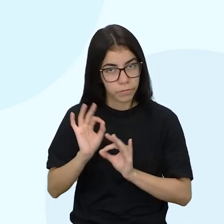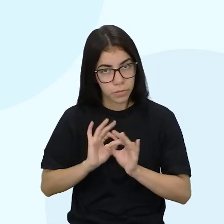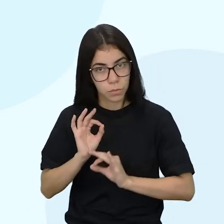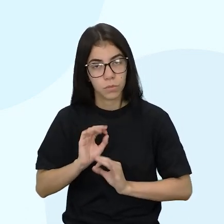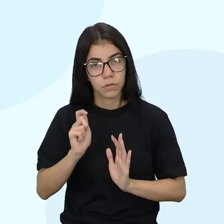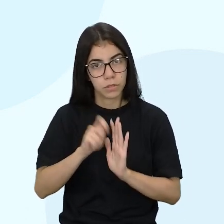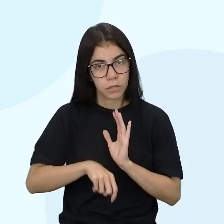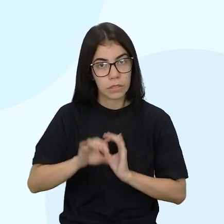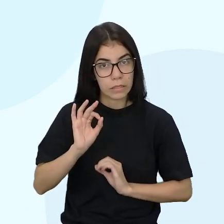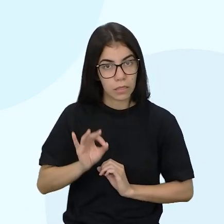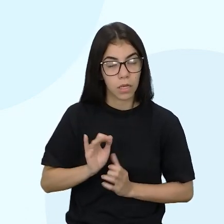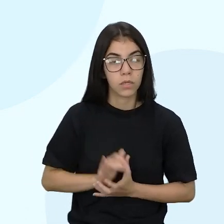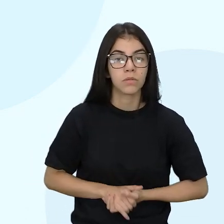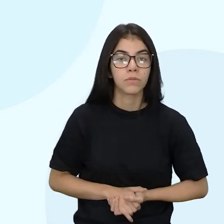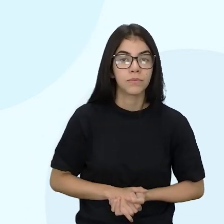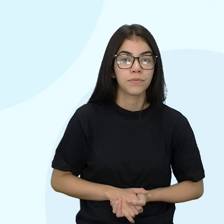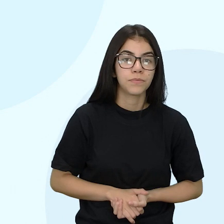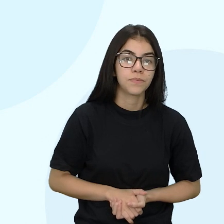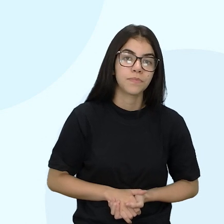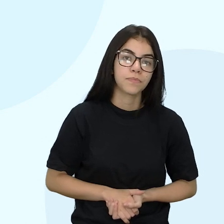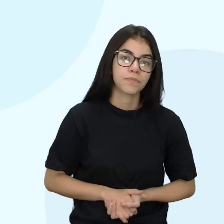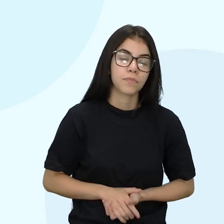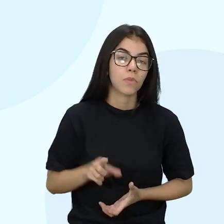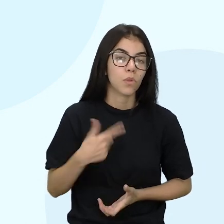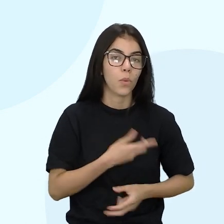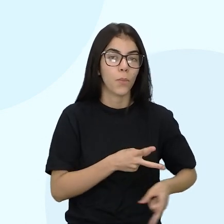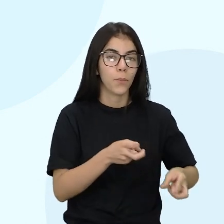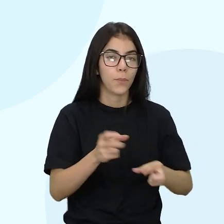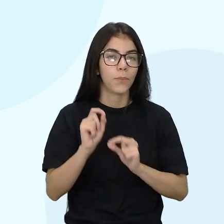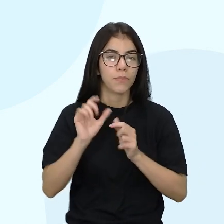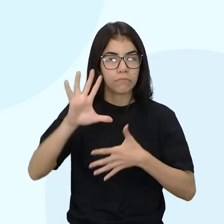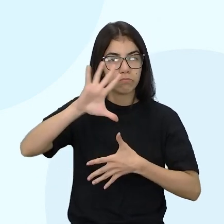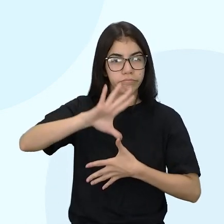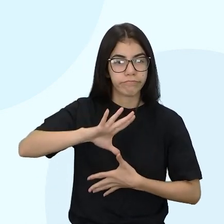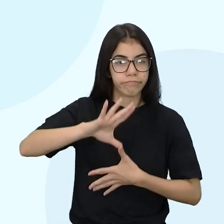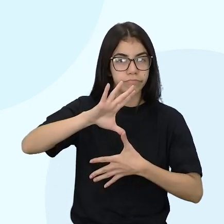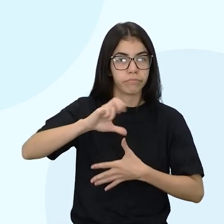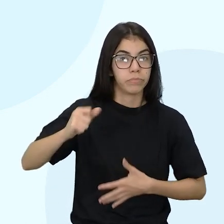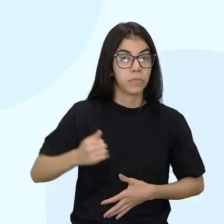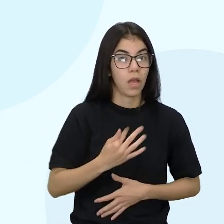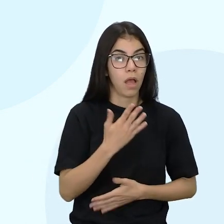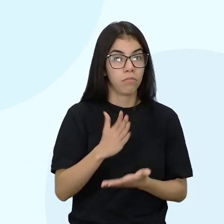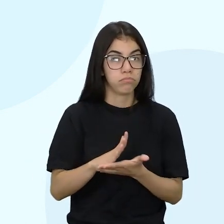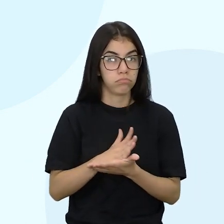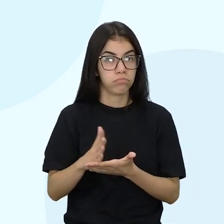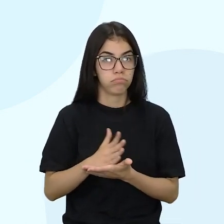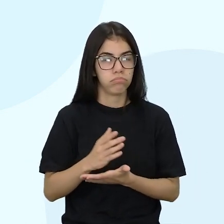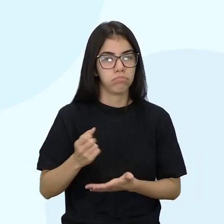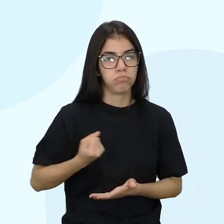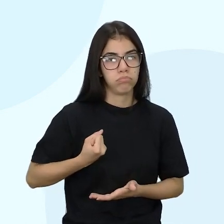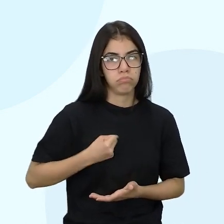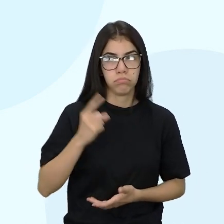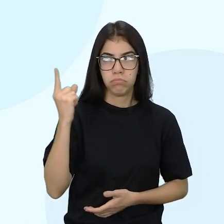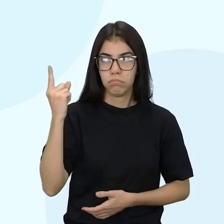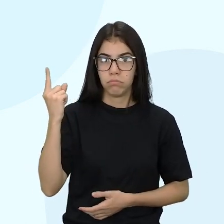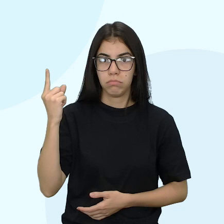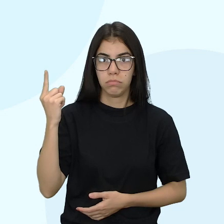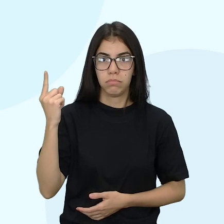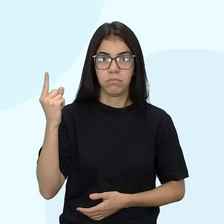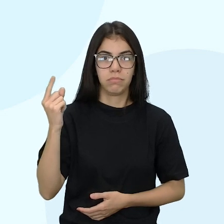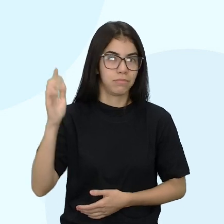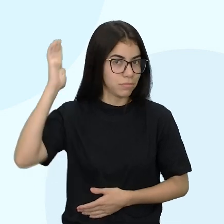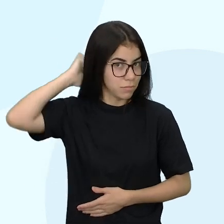regulamentadas e tituladas. Então a gente consegue perceber aí no mapa aí alguns números, sendo aqui no